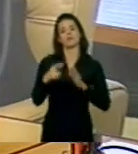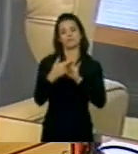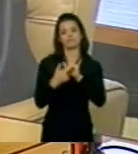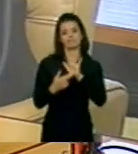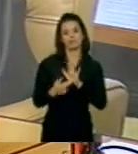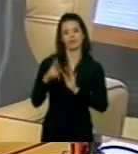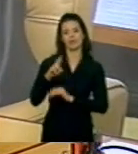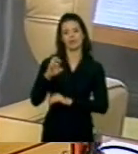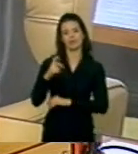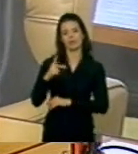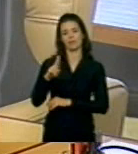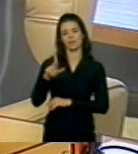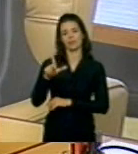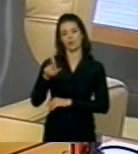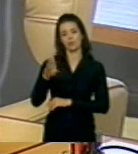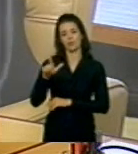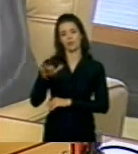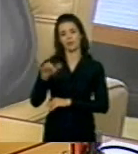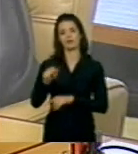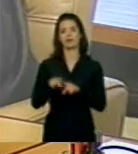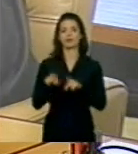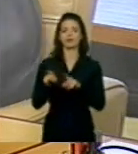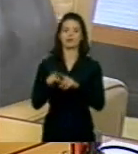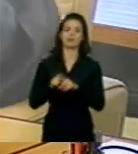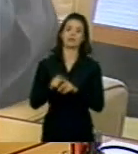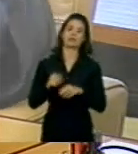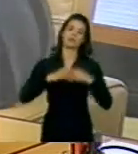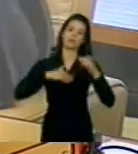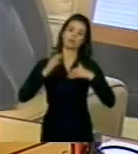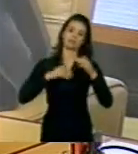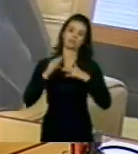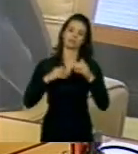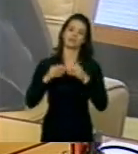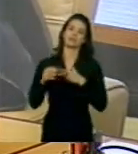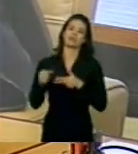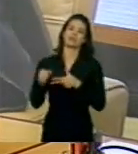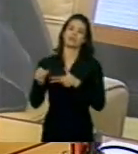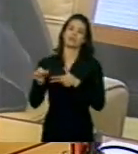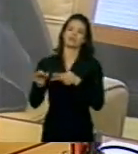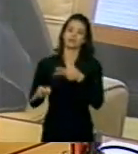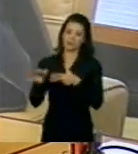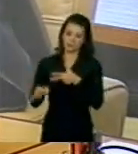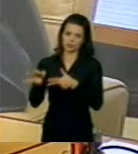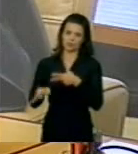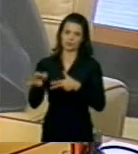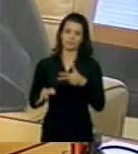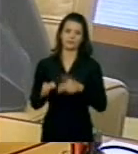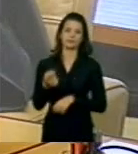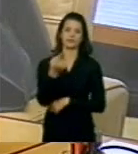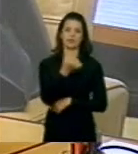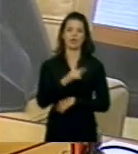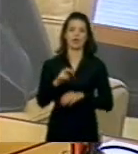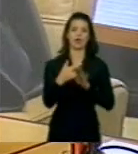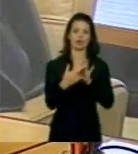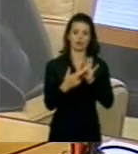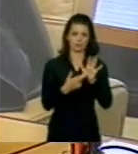uma ofensa à independência do Poder Judiciário. Por fim, a terceira e última regra citada na inicial, e, senhora